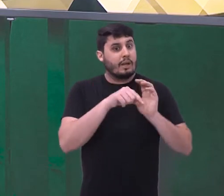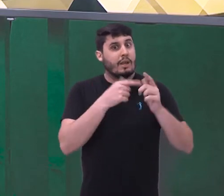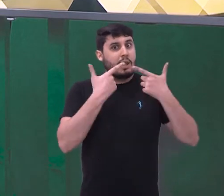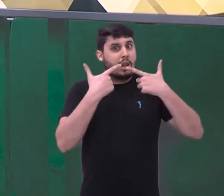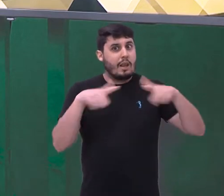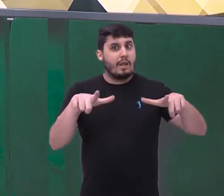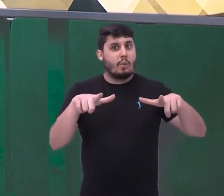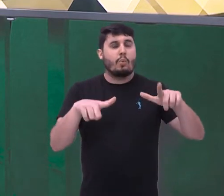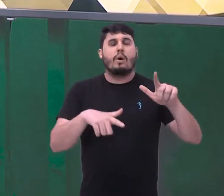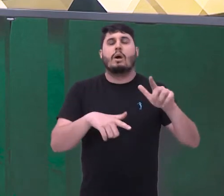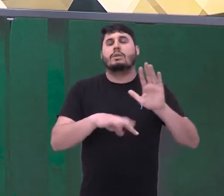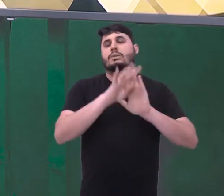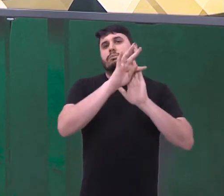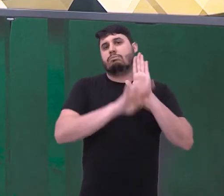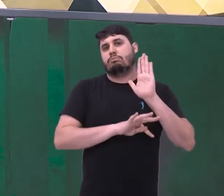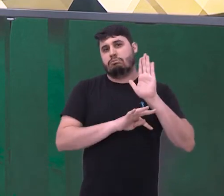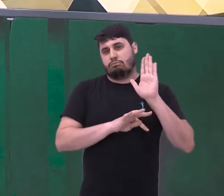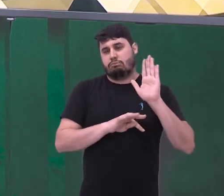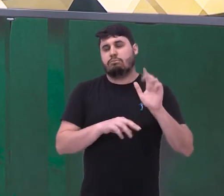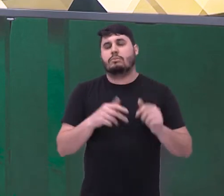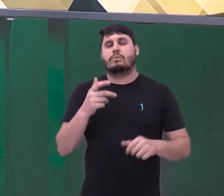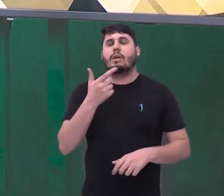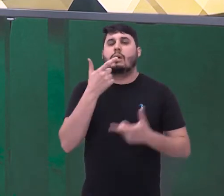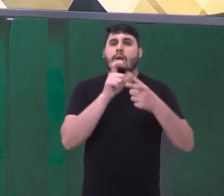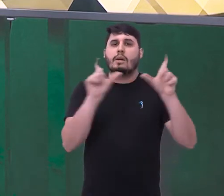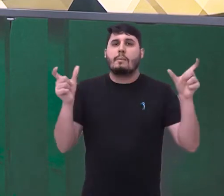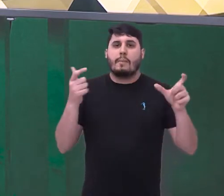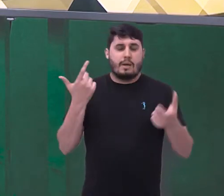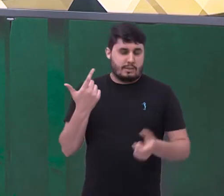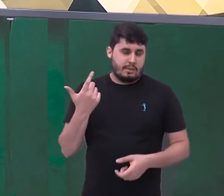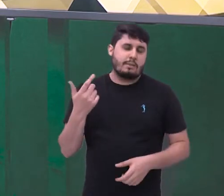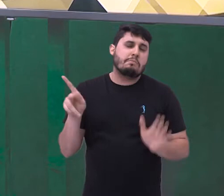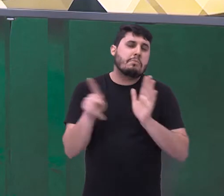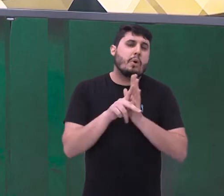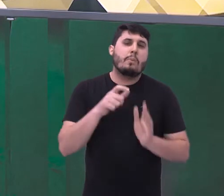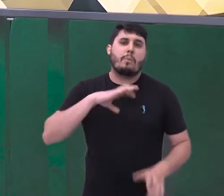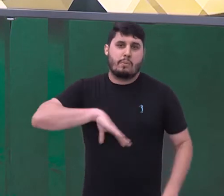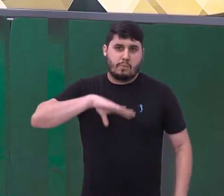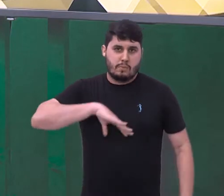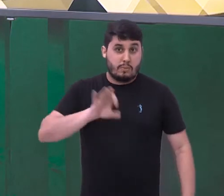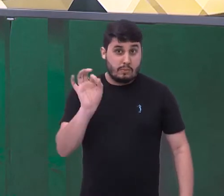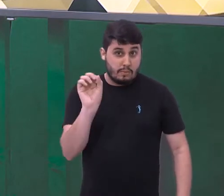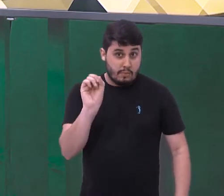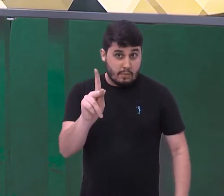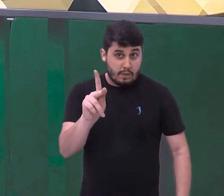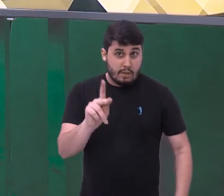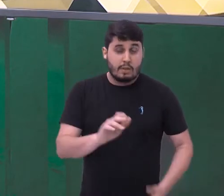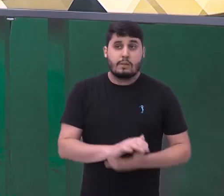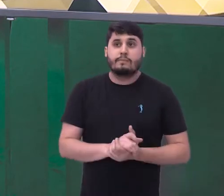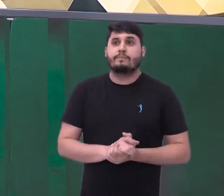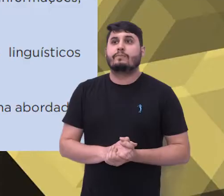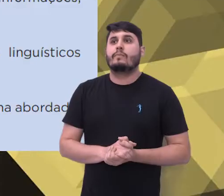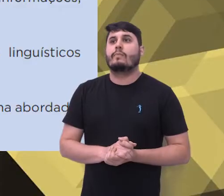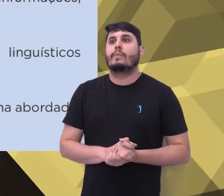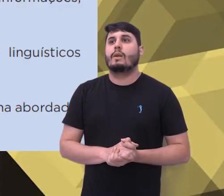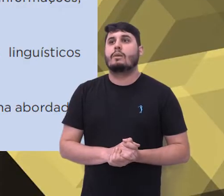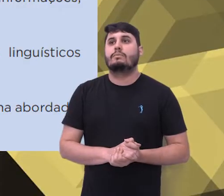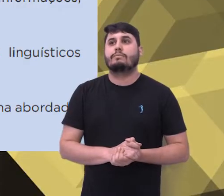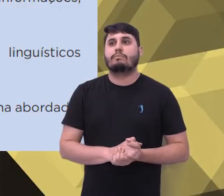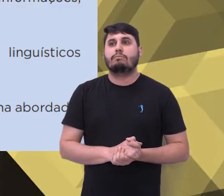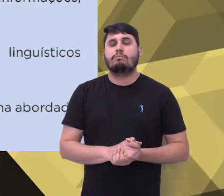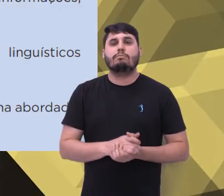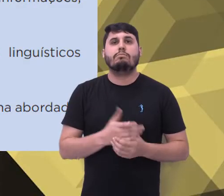literal. Gramática normativa da língua portuguesa. Ok? Competência 5.